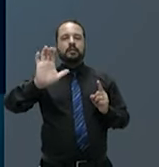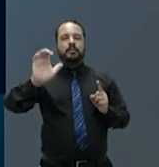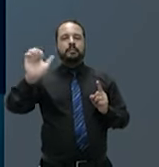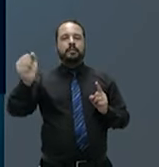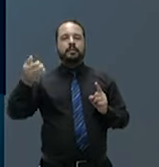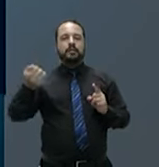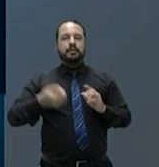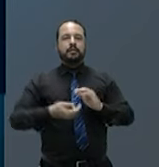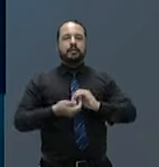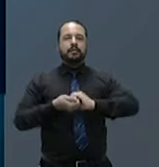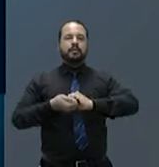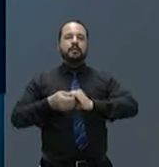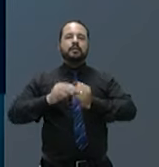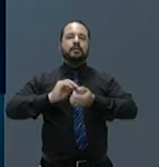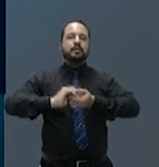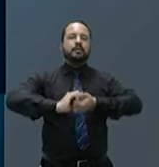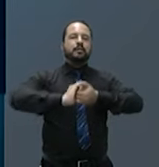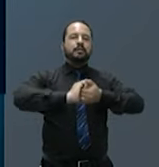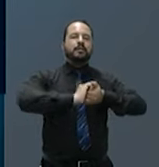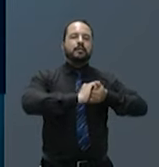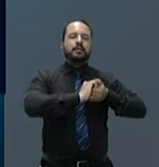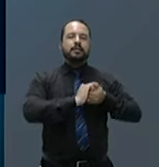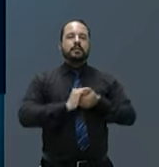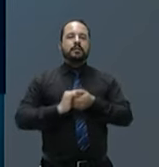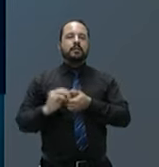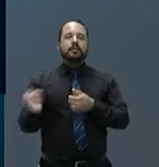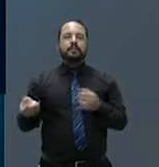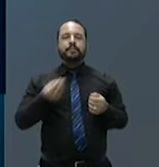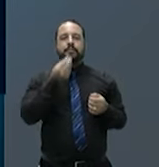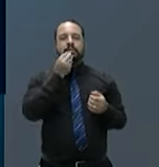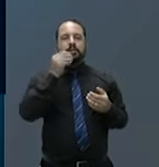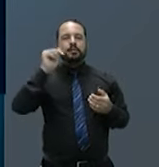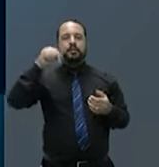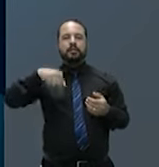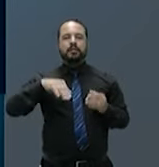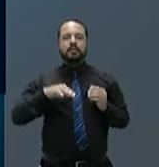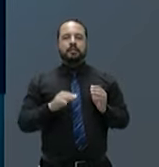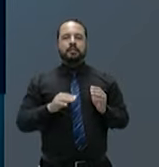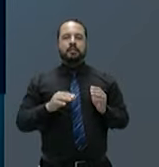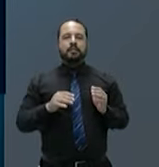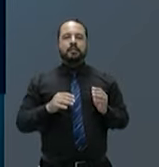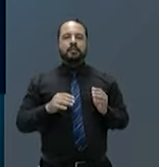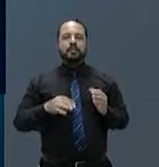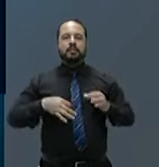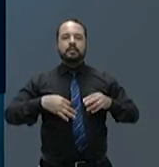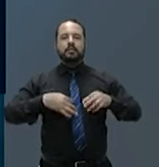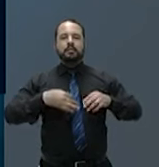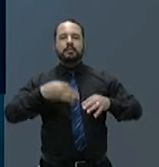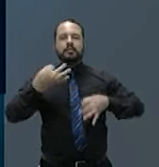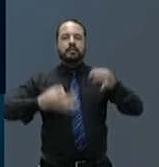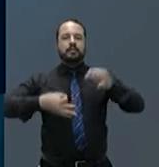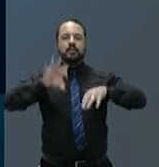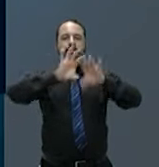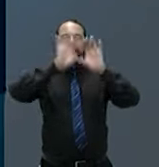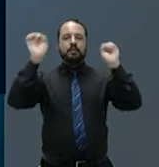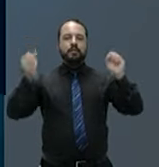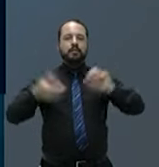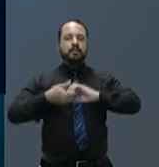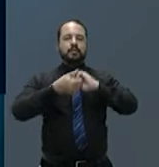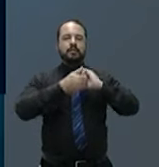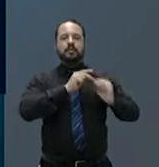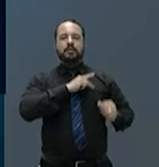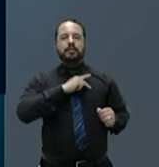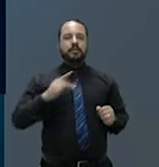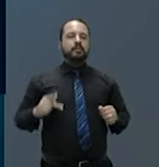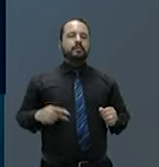Cumprimento, obrigada pela oportunidade, cumprimento a excelentíssima senhora ministra presidente,